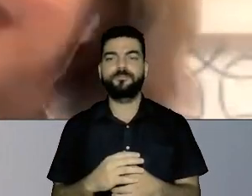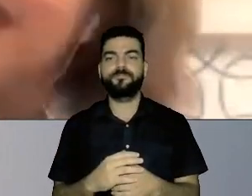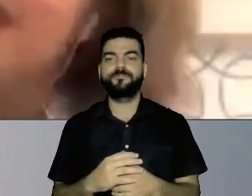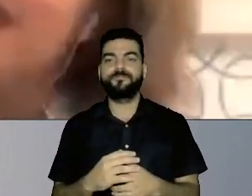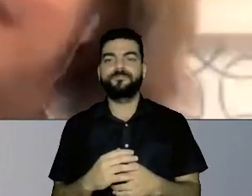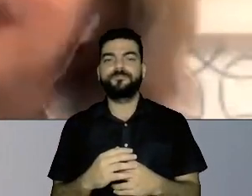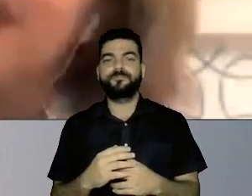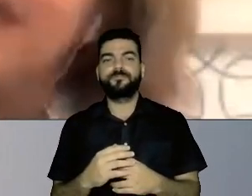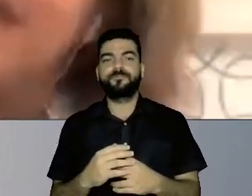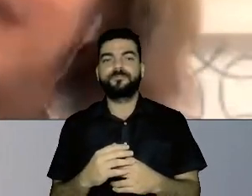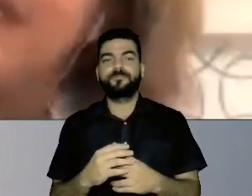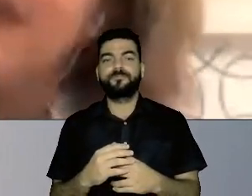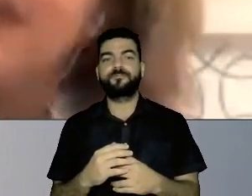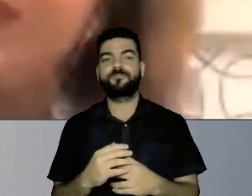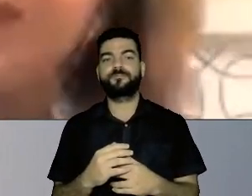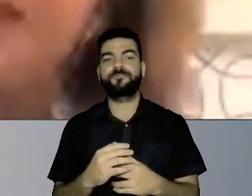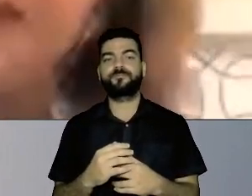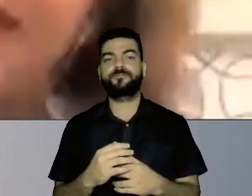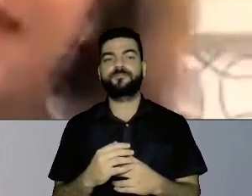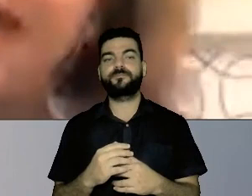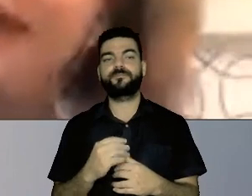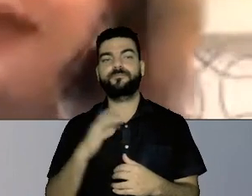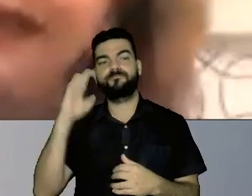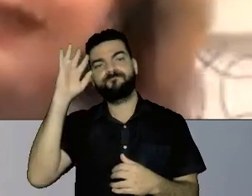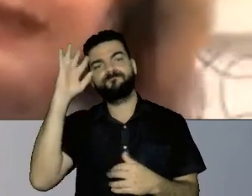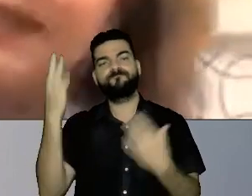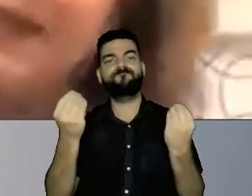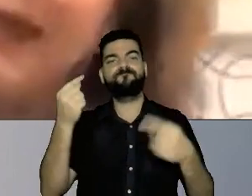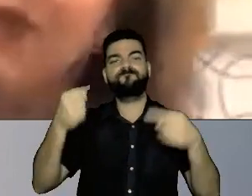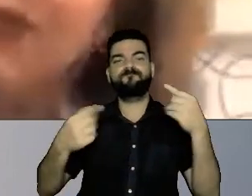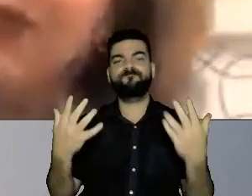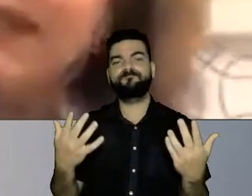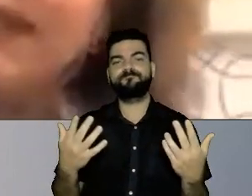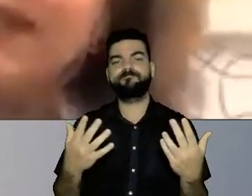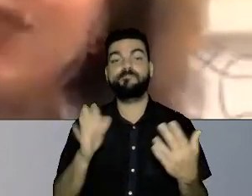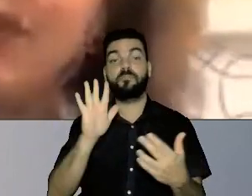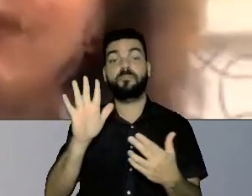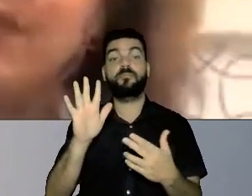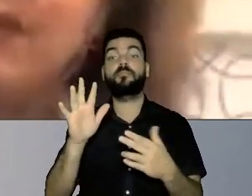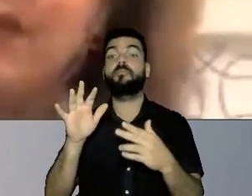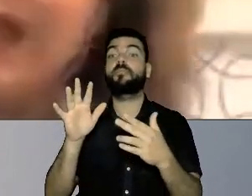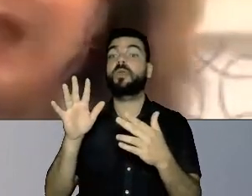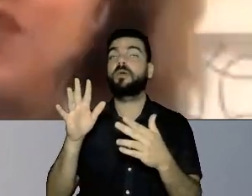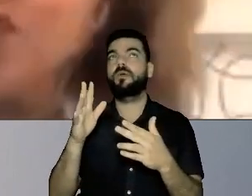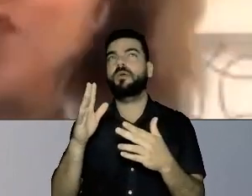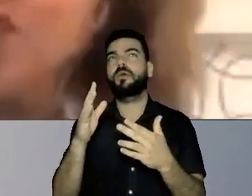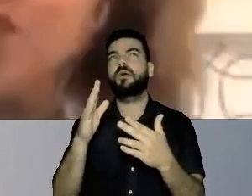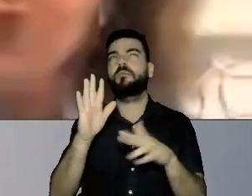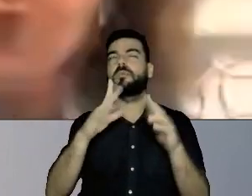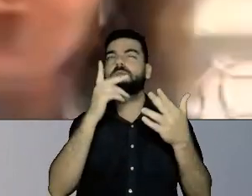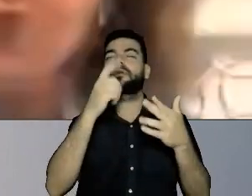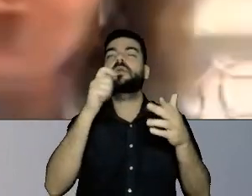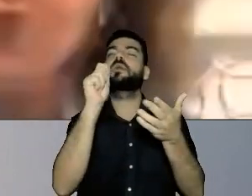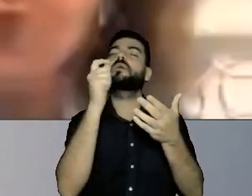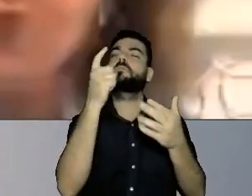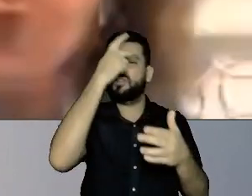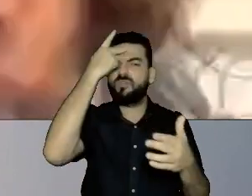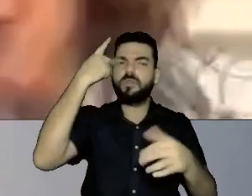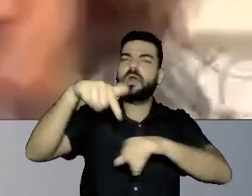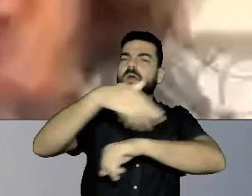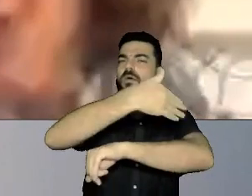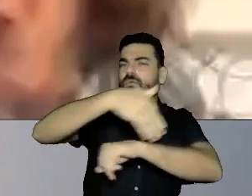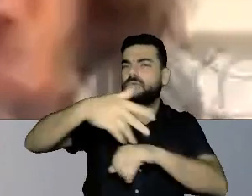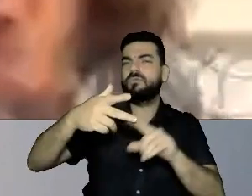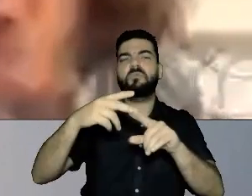uma das questões interessantes, talvez, até das assinaturas das obras, tanto das de rua e tudo, para a